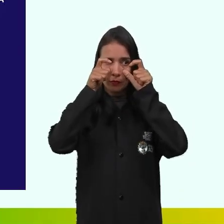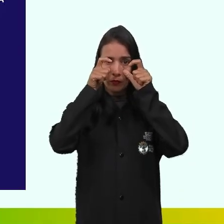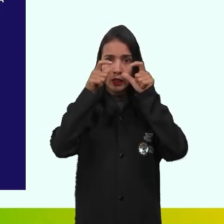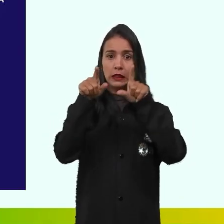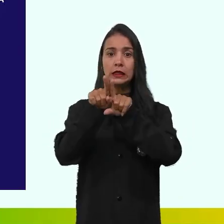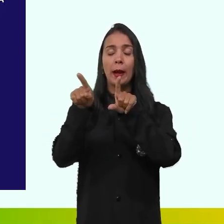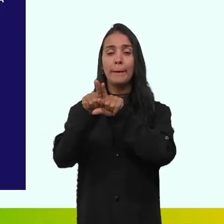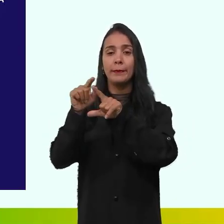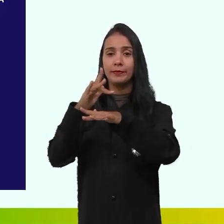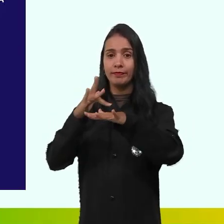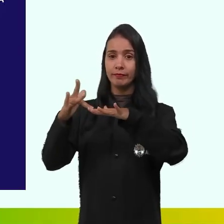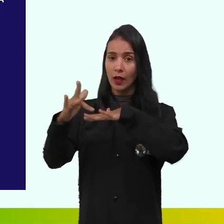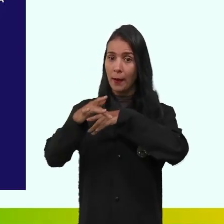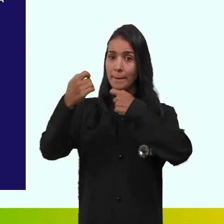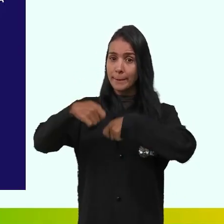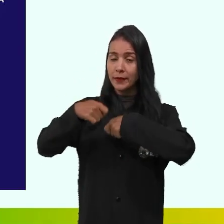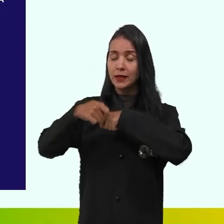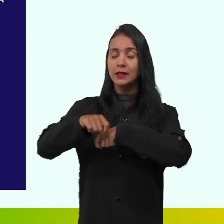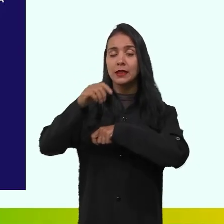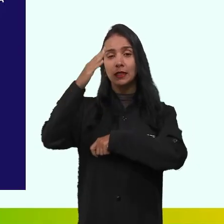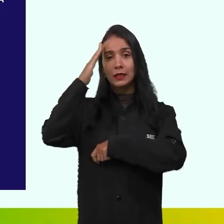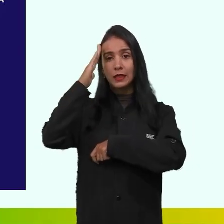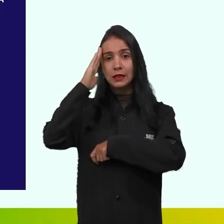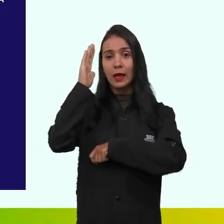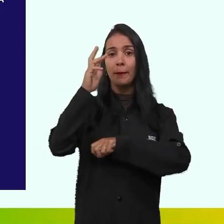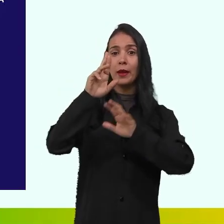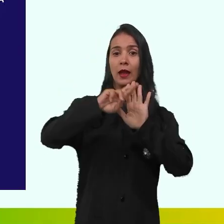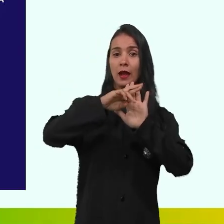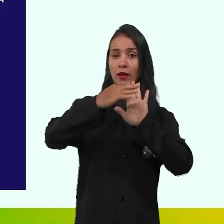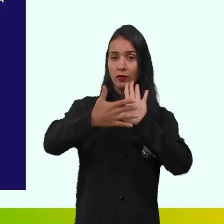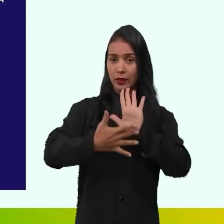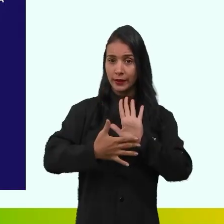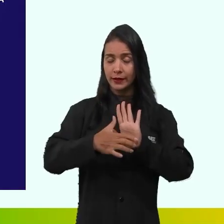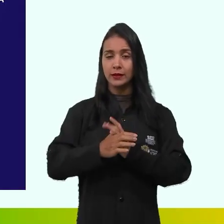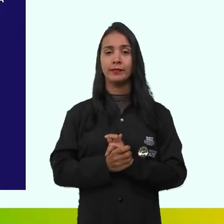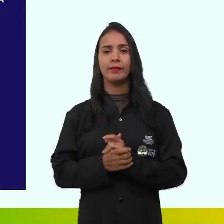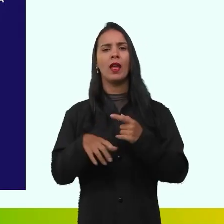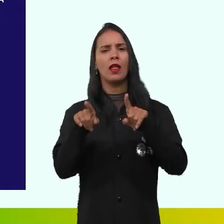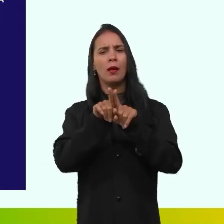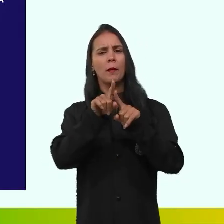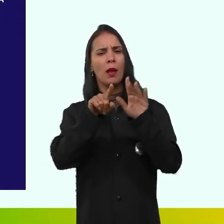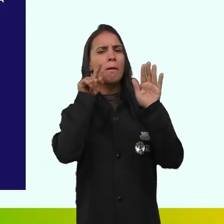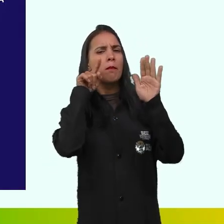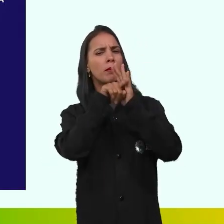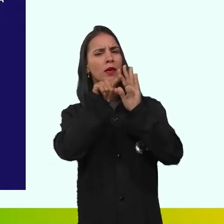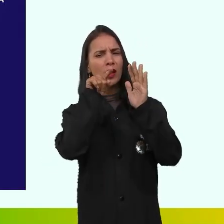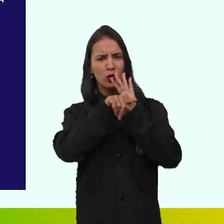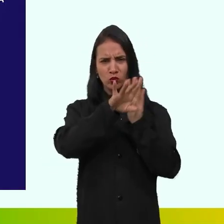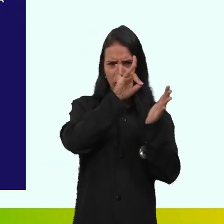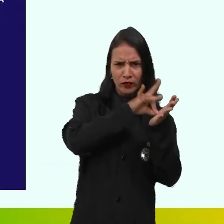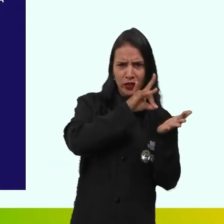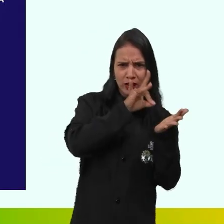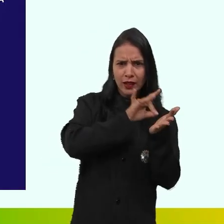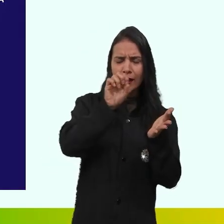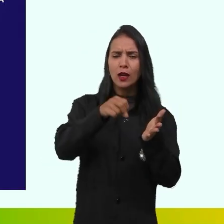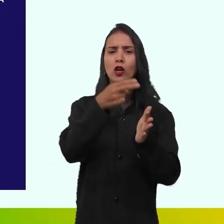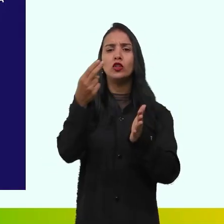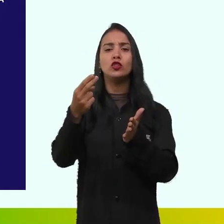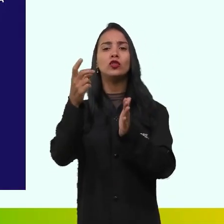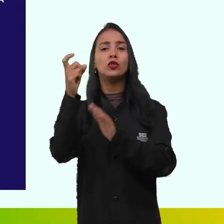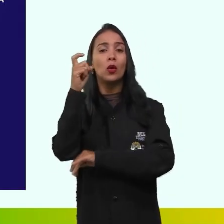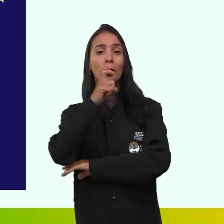verificar a fonte. Segundo, questione a veracidade das informações